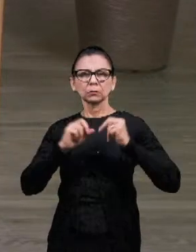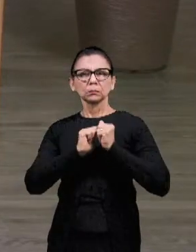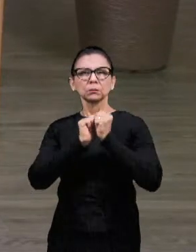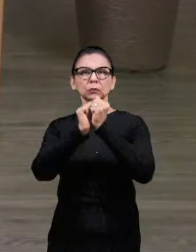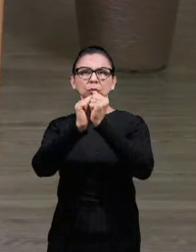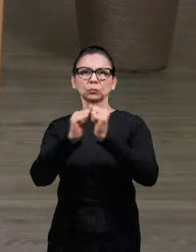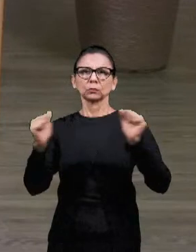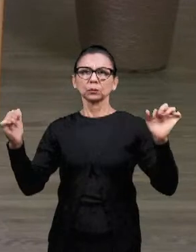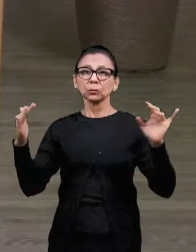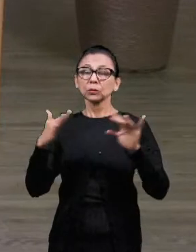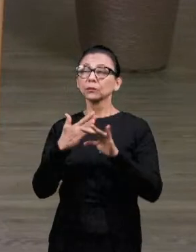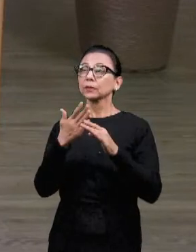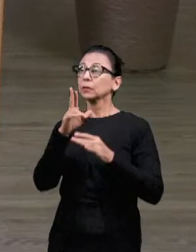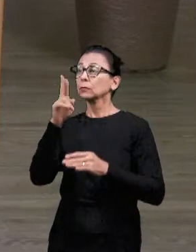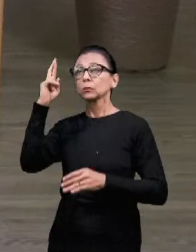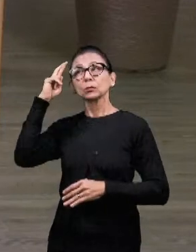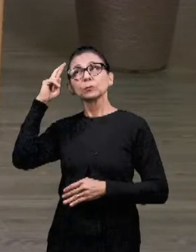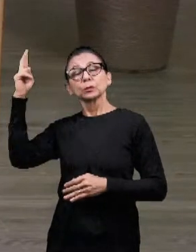glorificarmos o nome do Senhor através